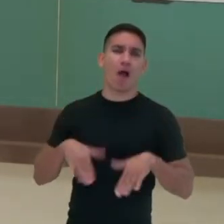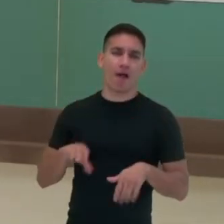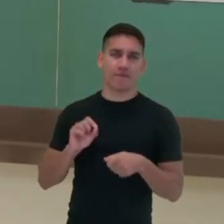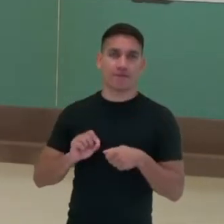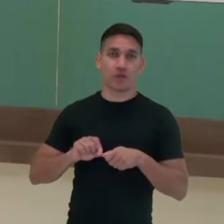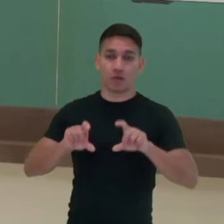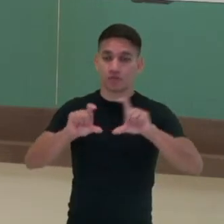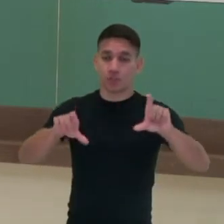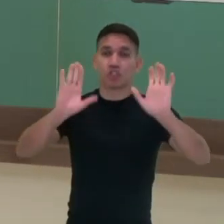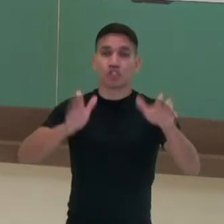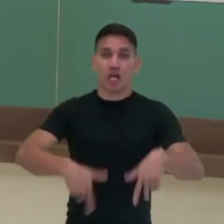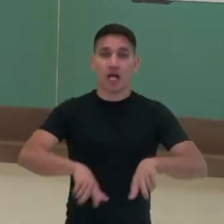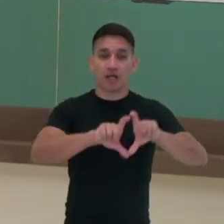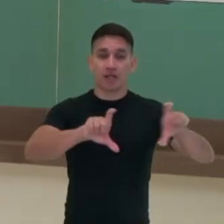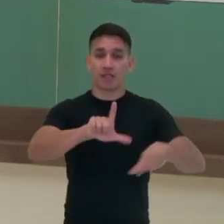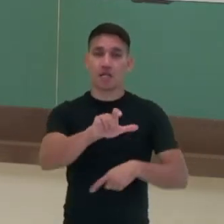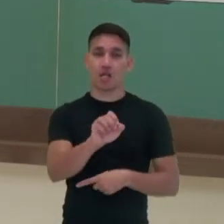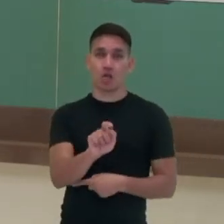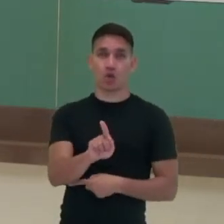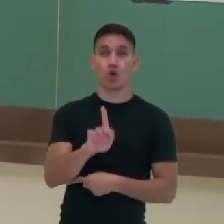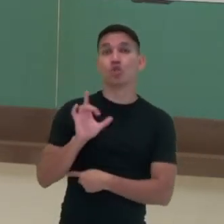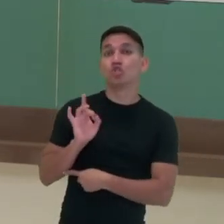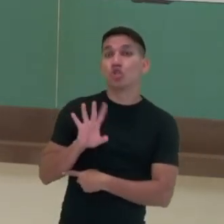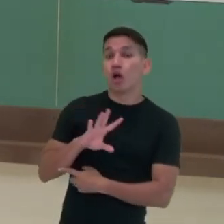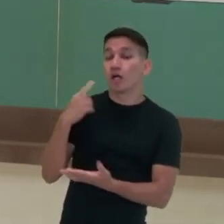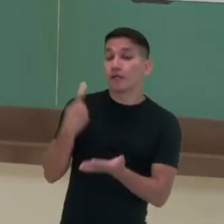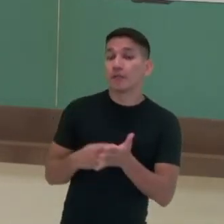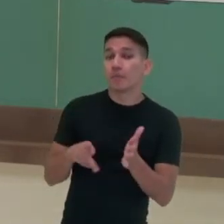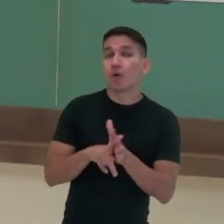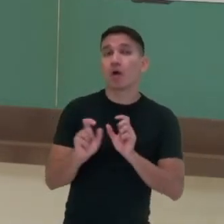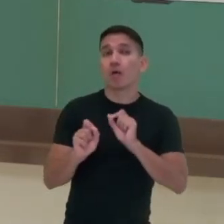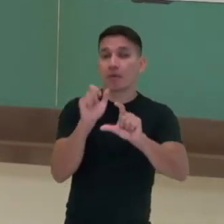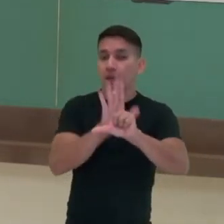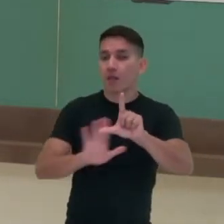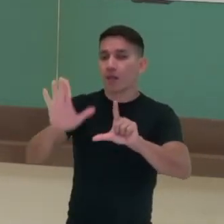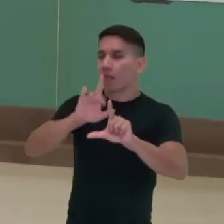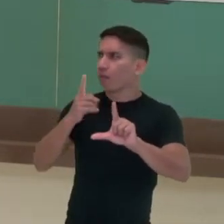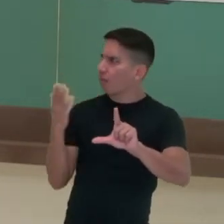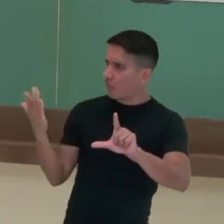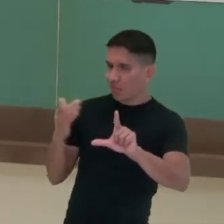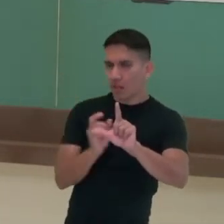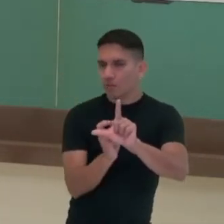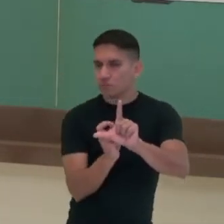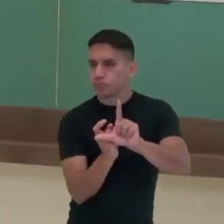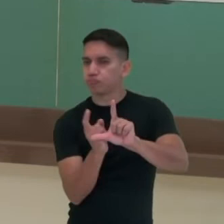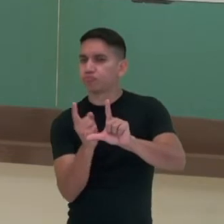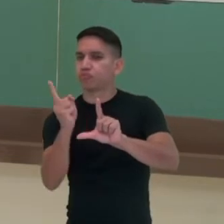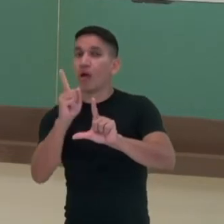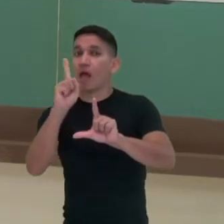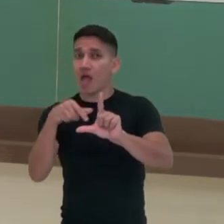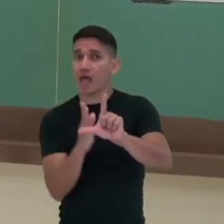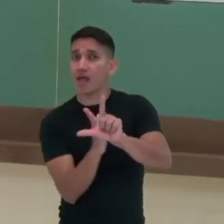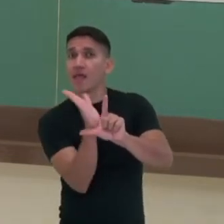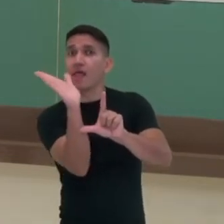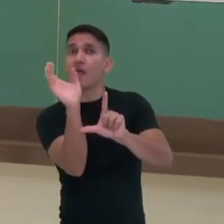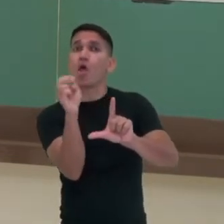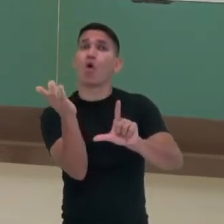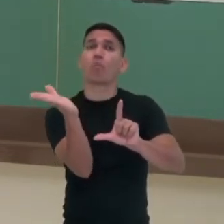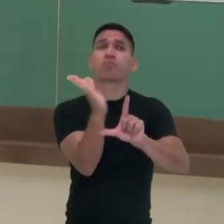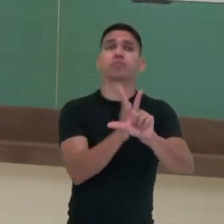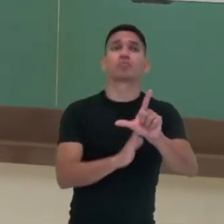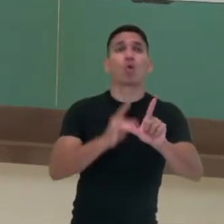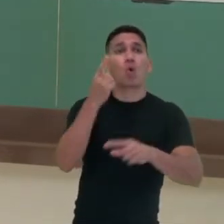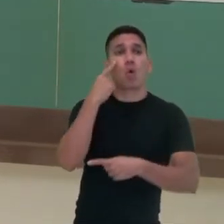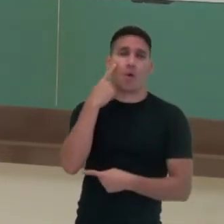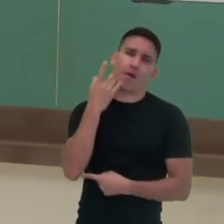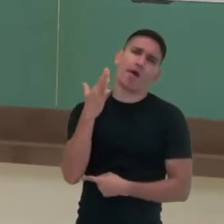função logarítmica, então só preciso determinar se essa representação, essa imagem, está representando uma função crescente ou decrescente. Olha, é